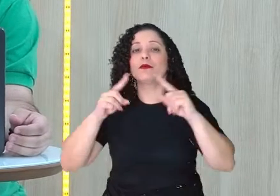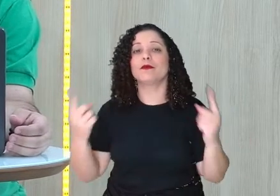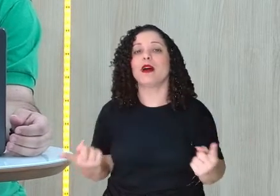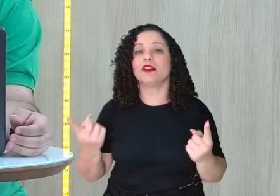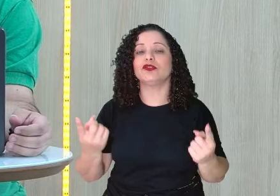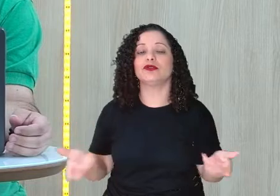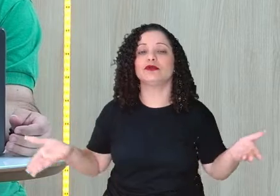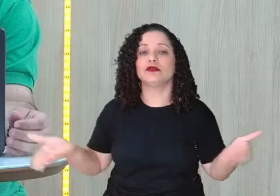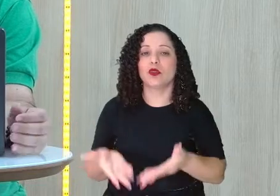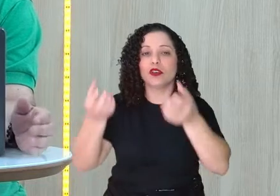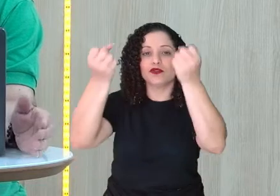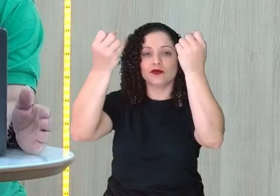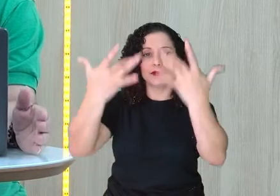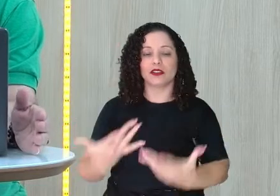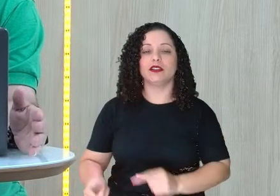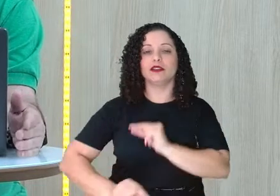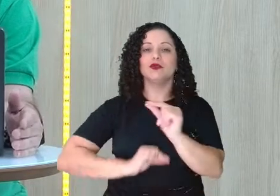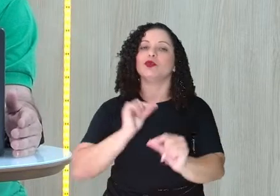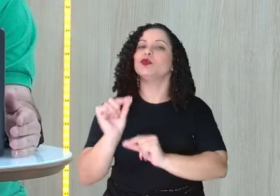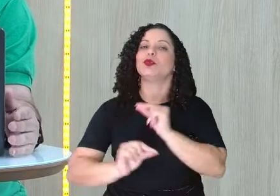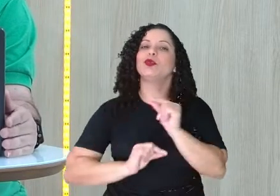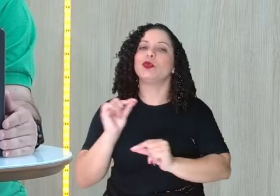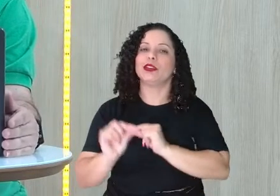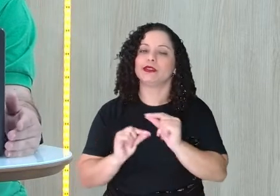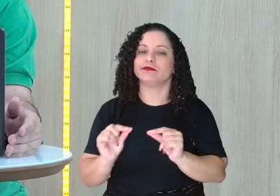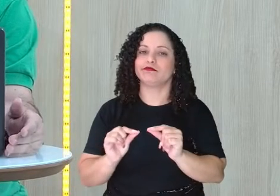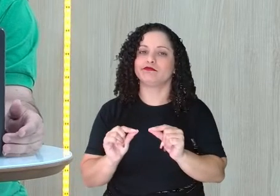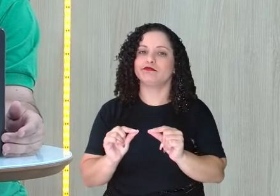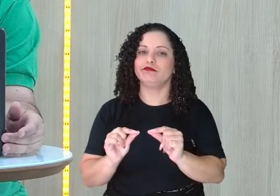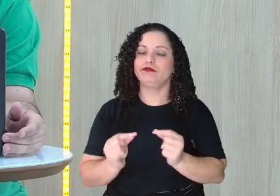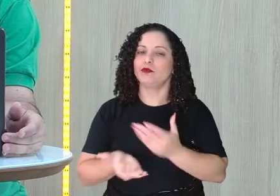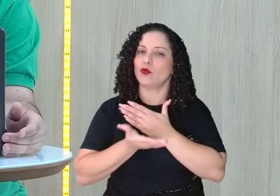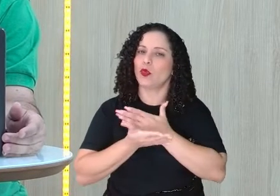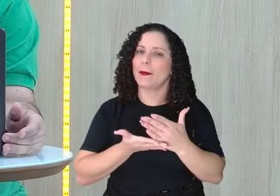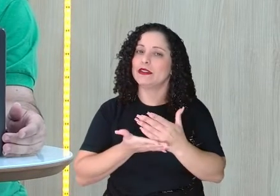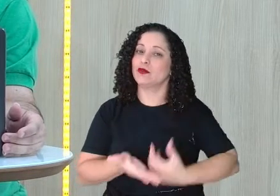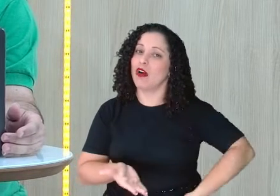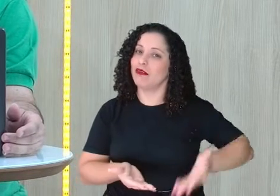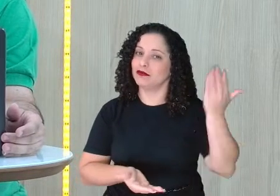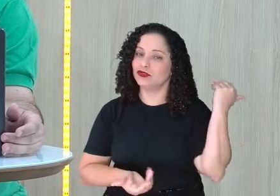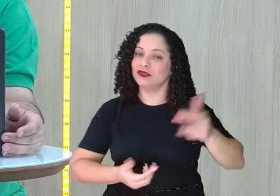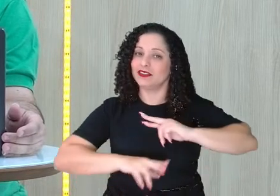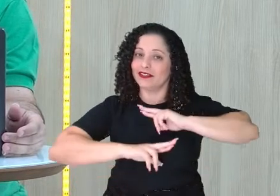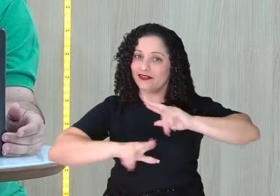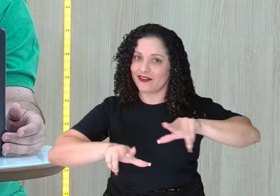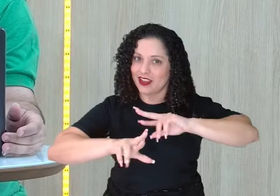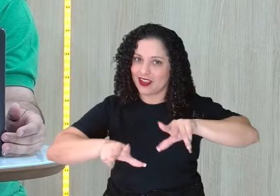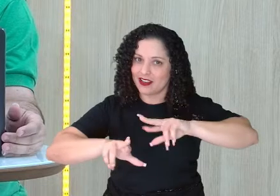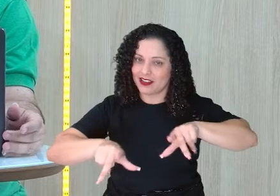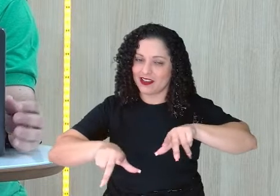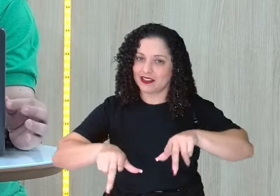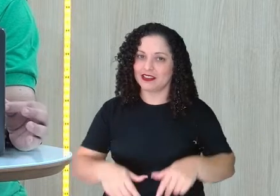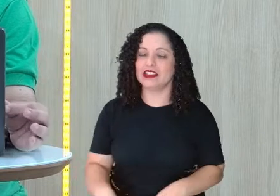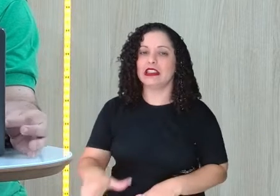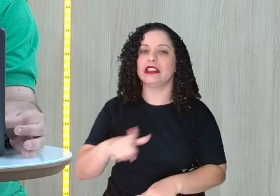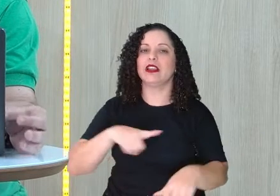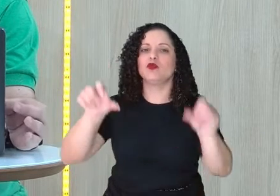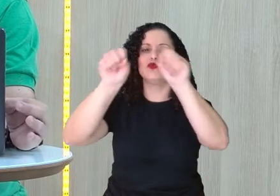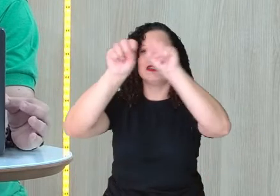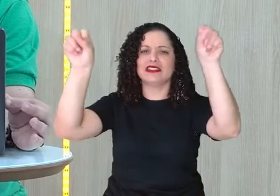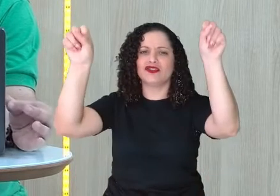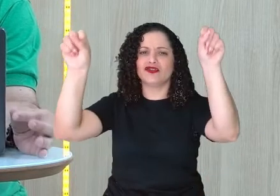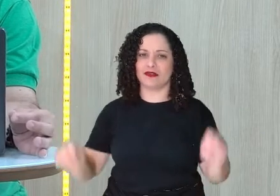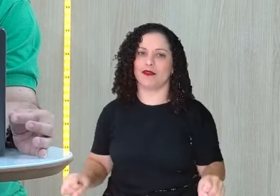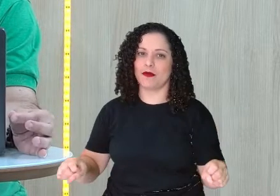está falando, apesar da colonização ter sido inicialmente diferente, a gente está falando de um sistema